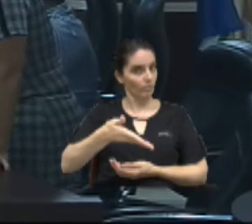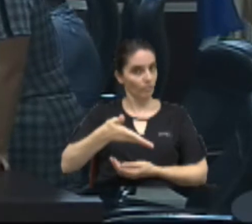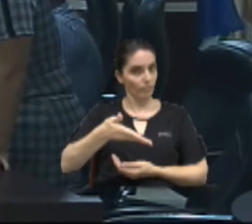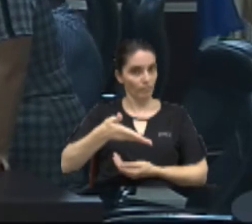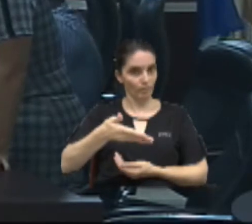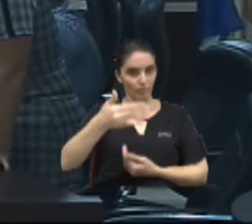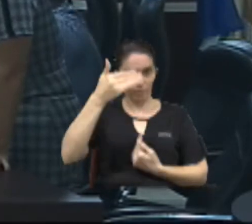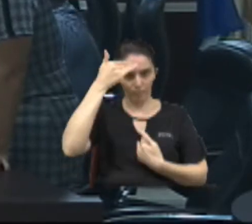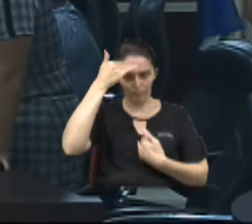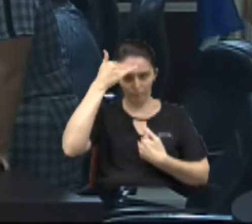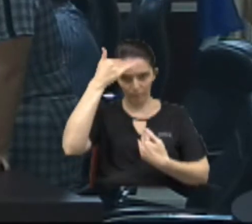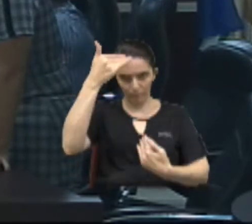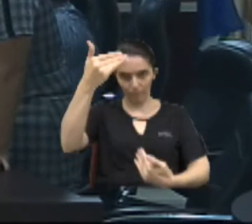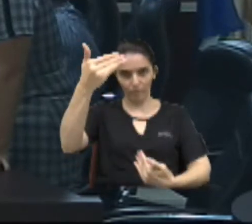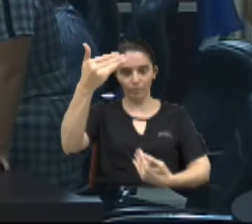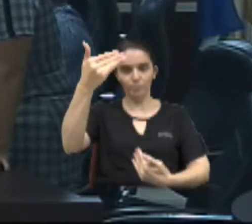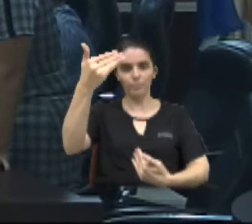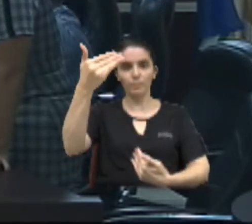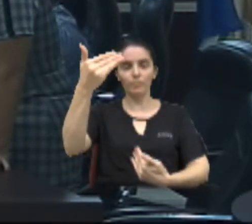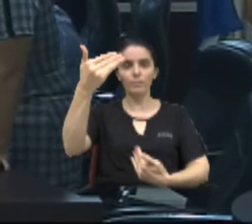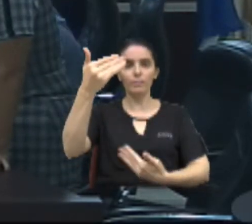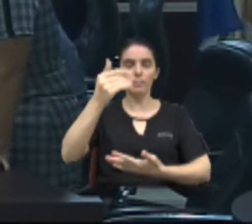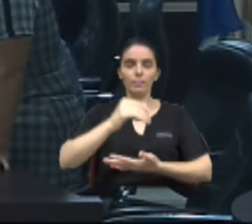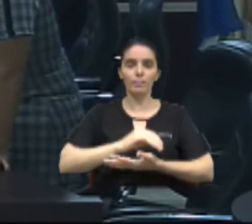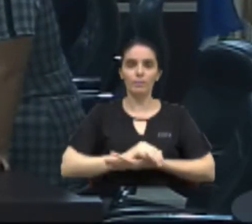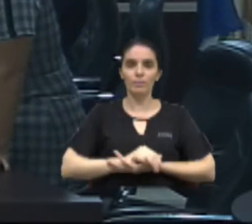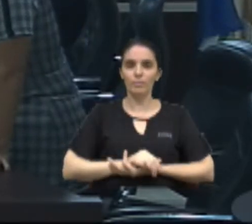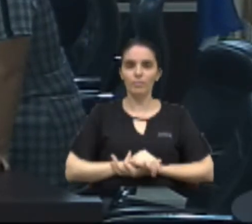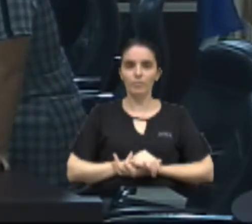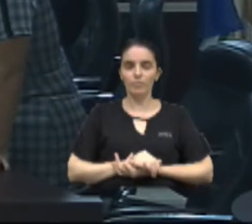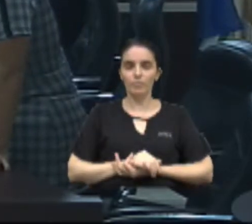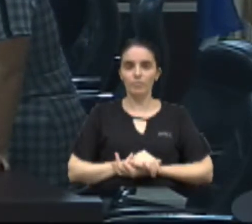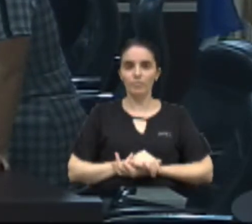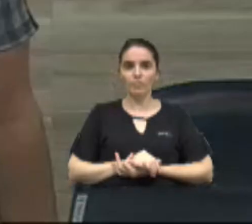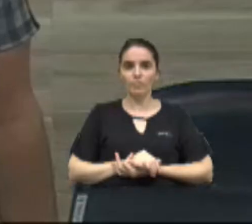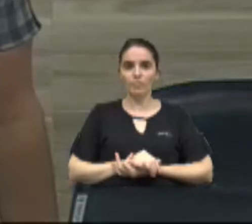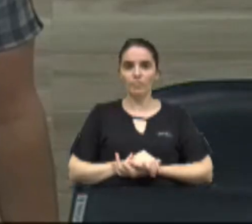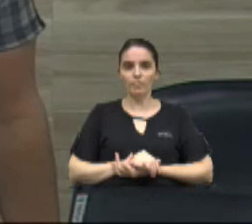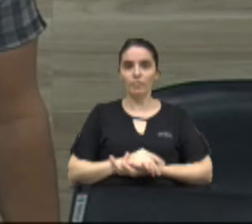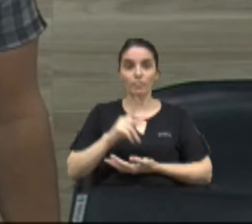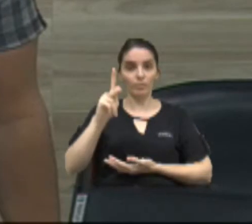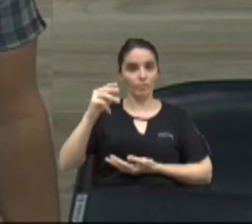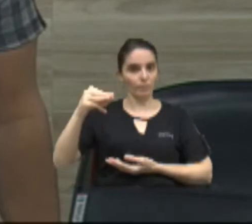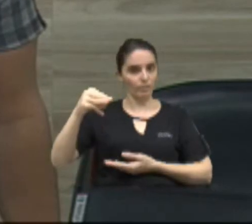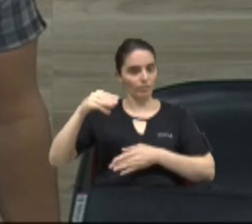agradeço publicamente por todo o apoio